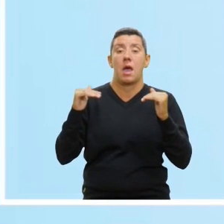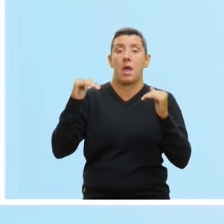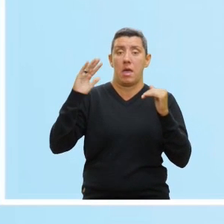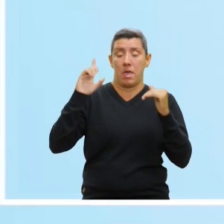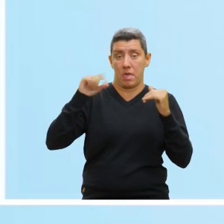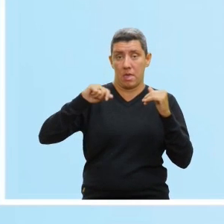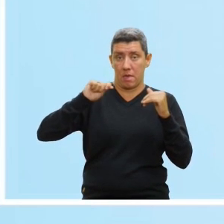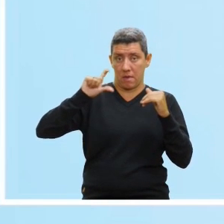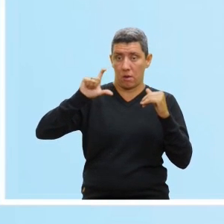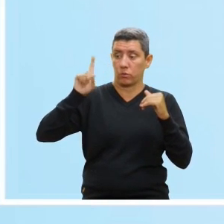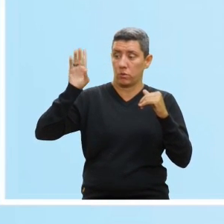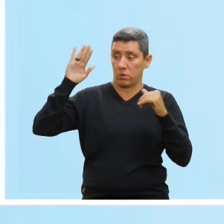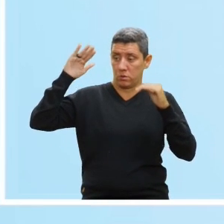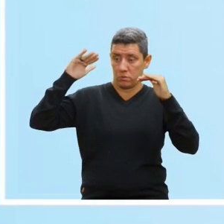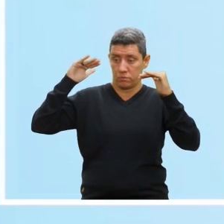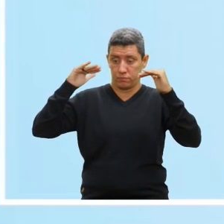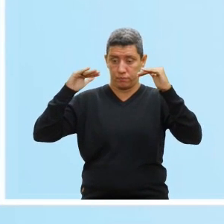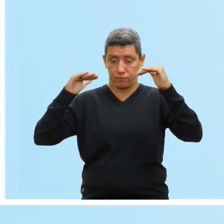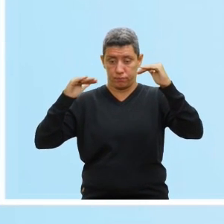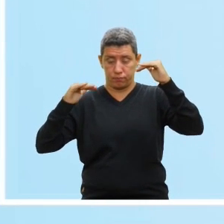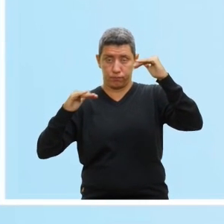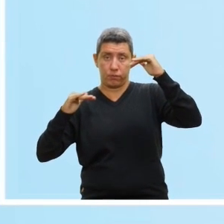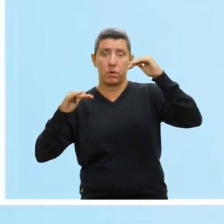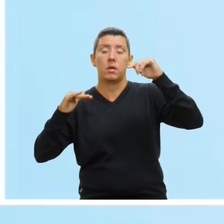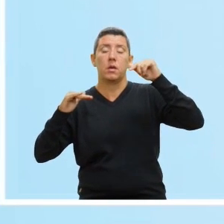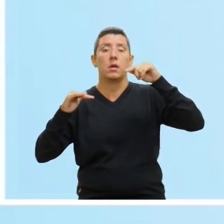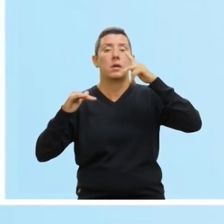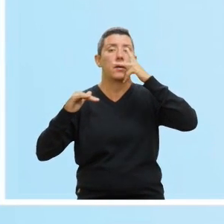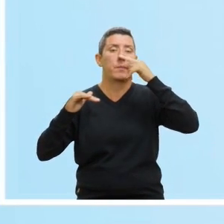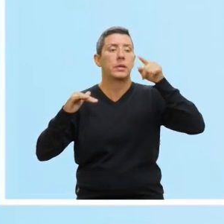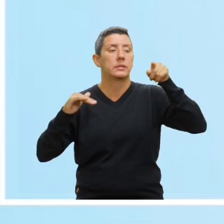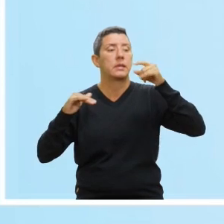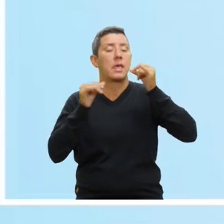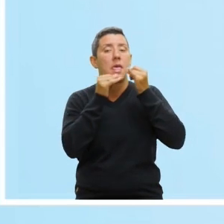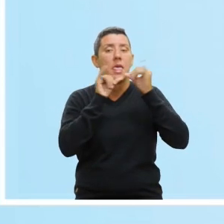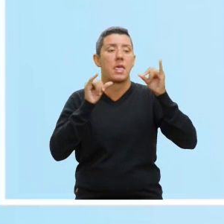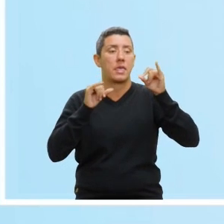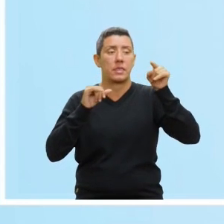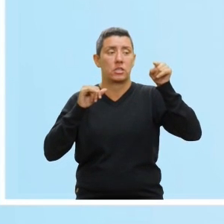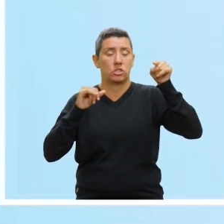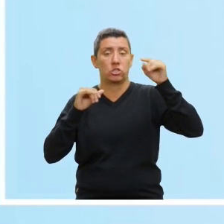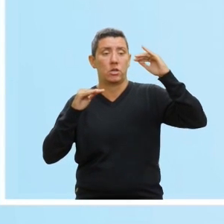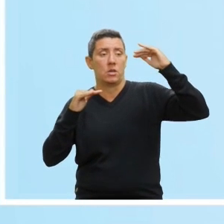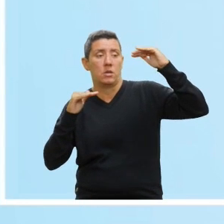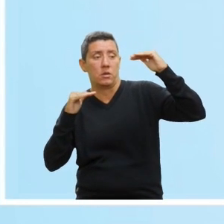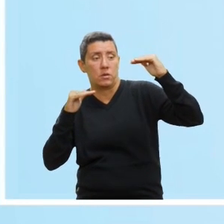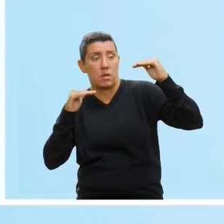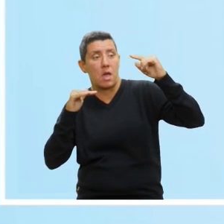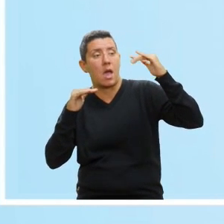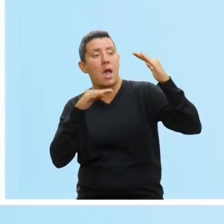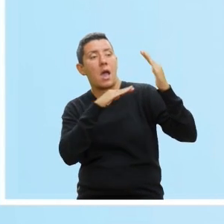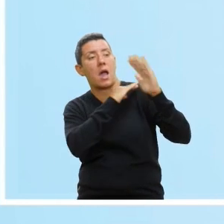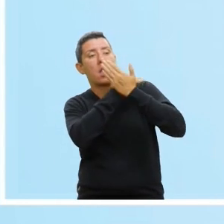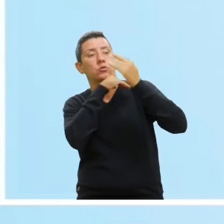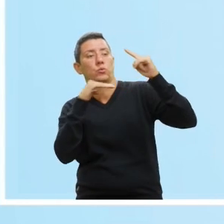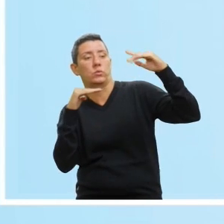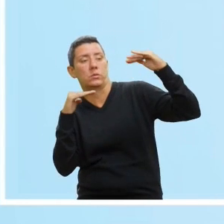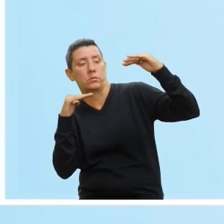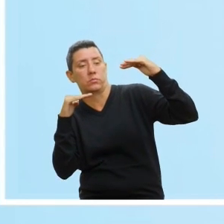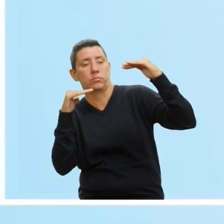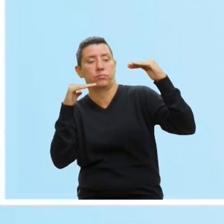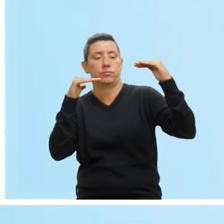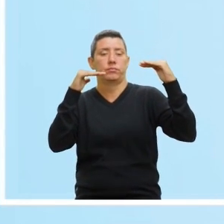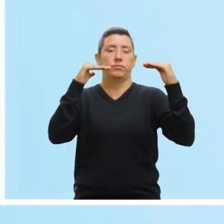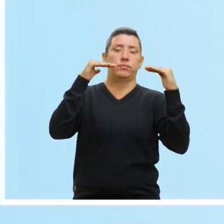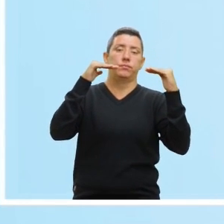esse efeito gangorra, ele tende a transferir energia desse sinal que está muito alto para o sinal que está muito baixo. Então, o Raman, o que ele faz? Ele